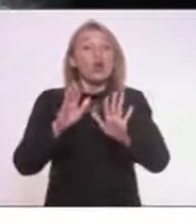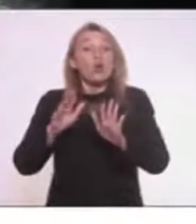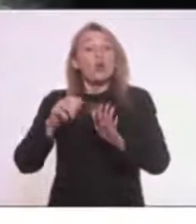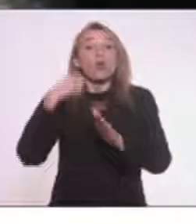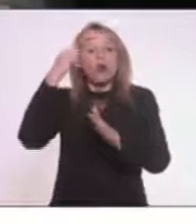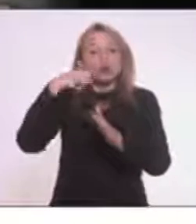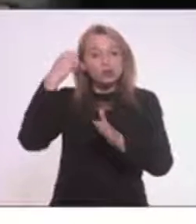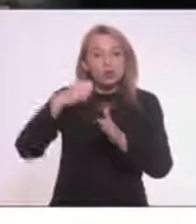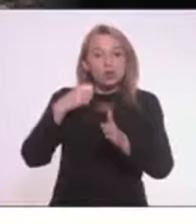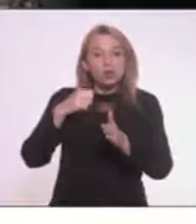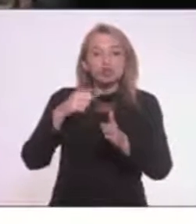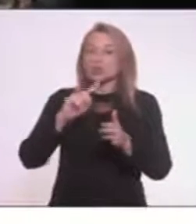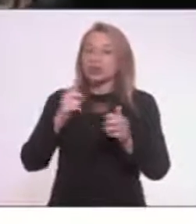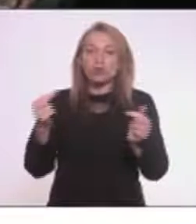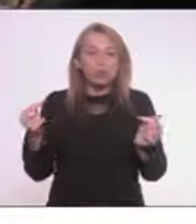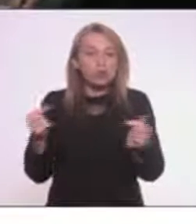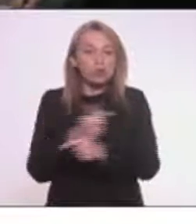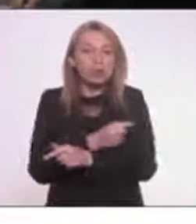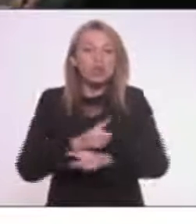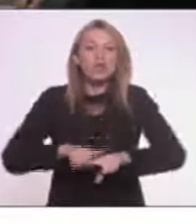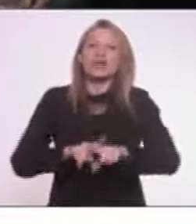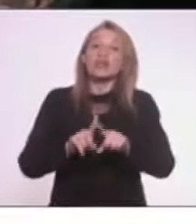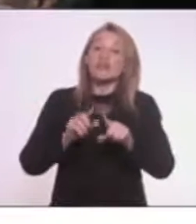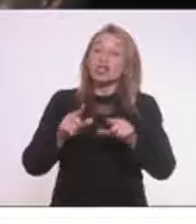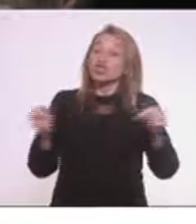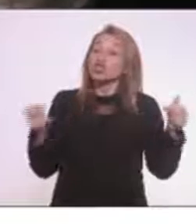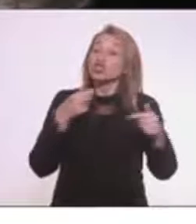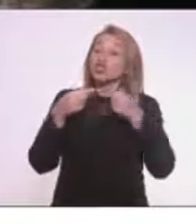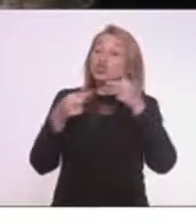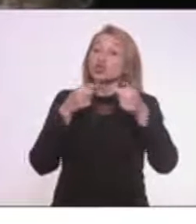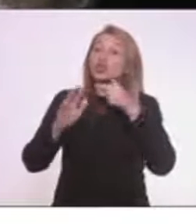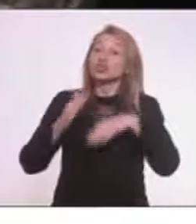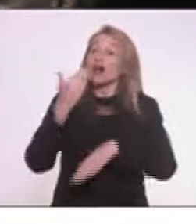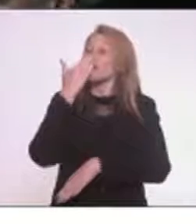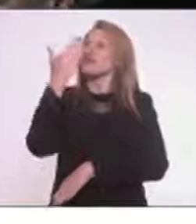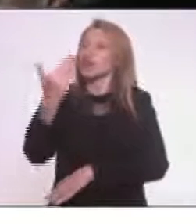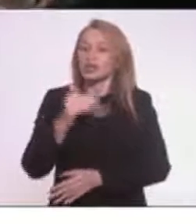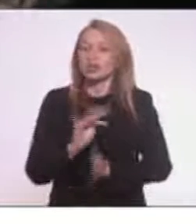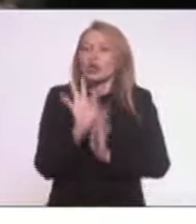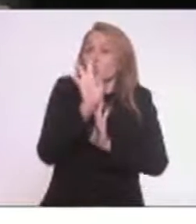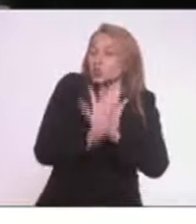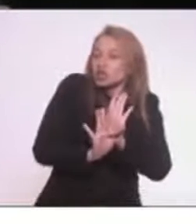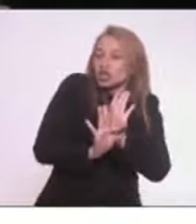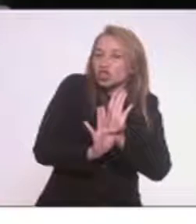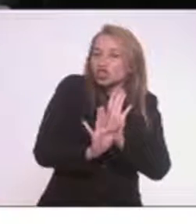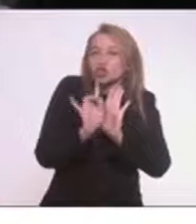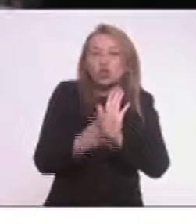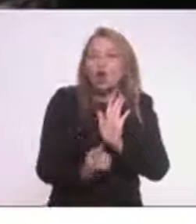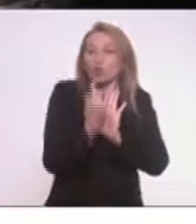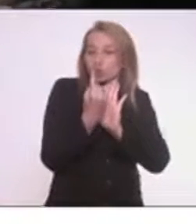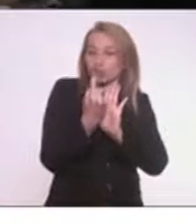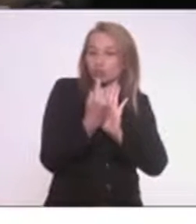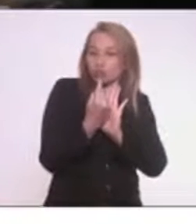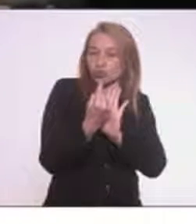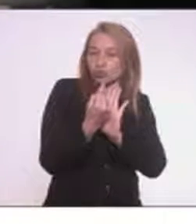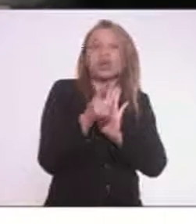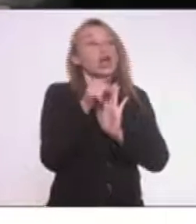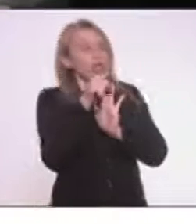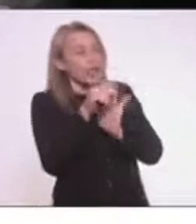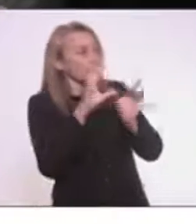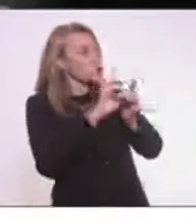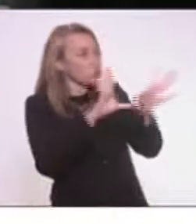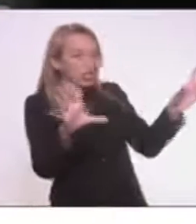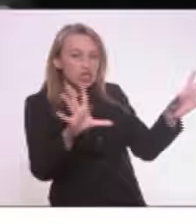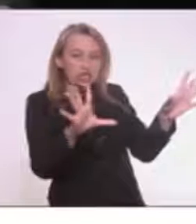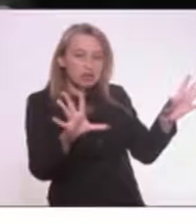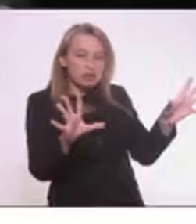do direito dele e ainda vai discutir na frente. Então, o texto é está aqui, ele se deixou à disposição,